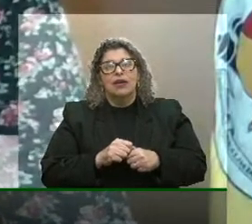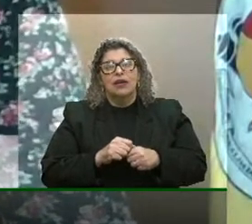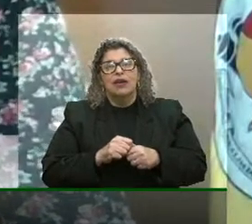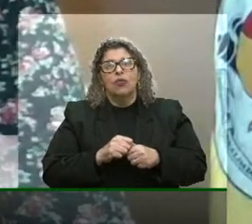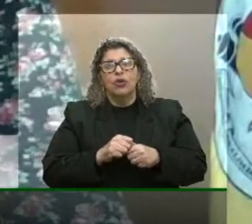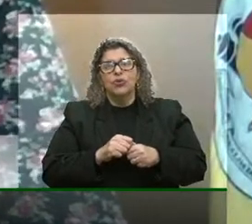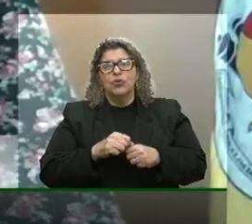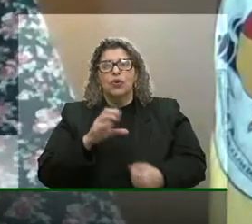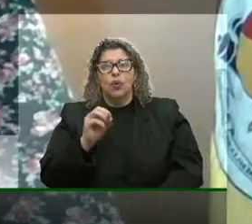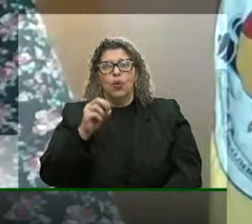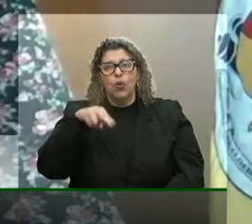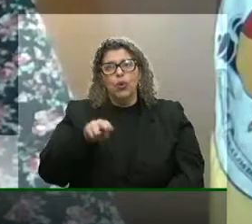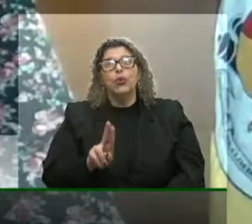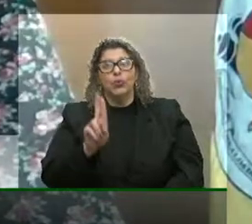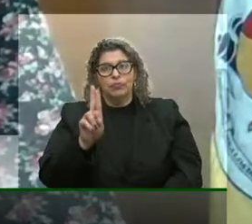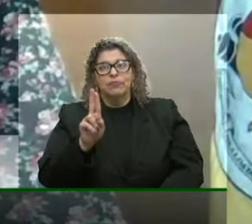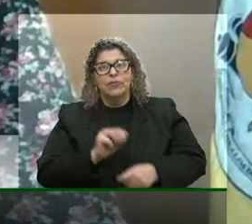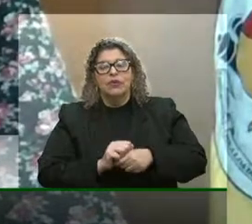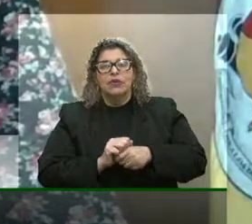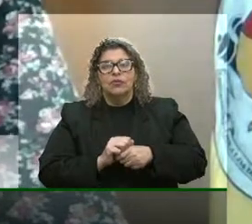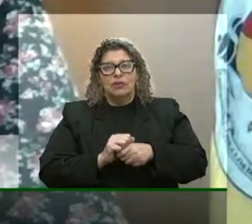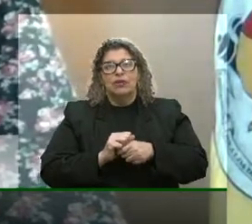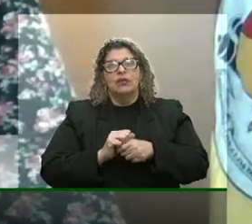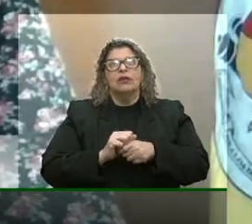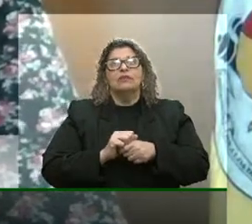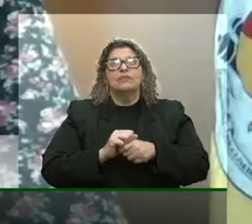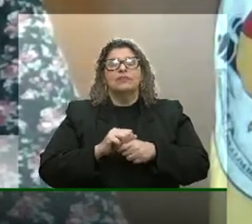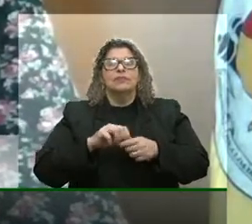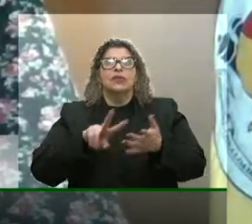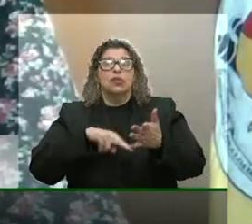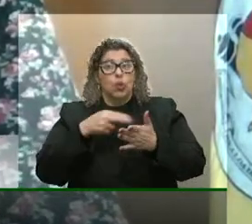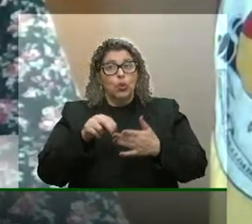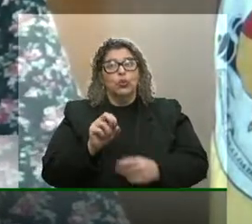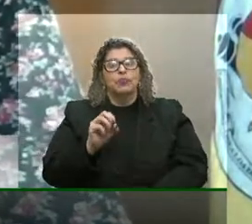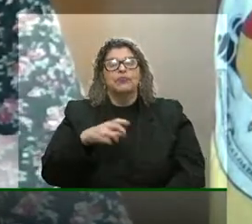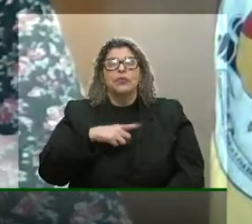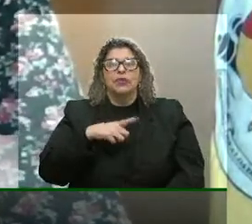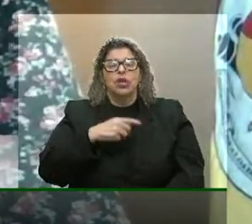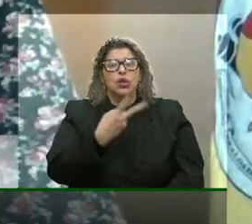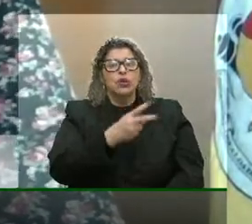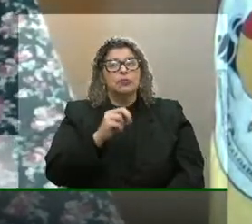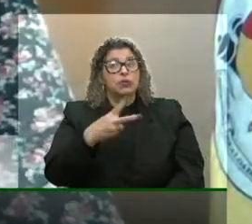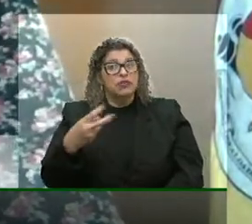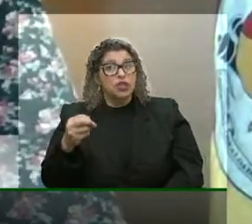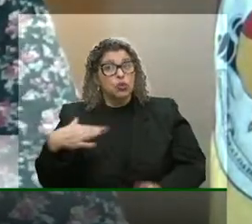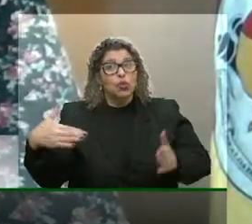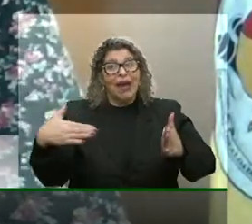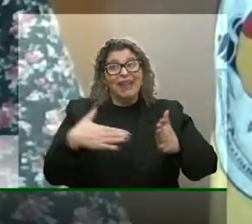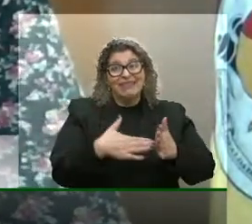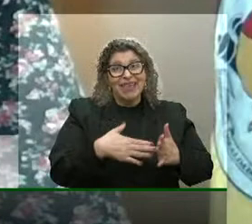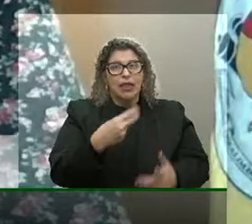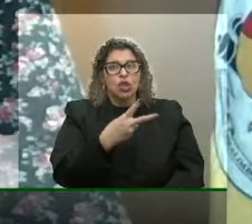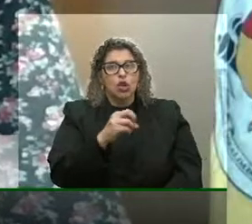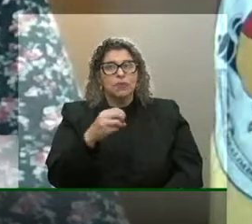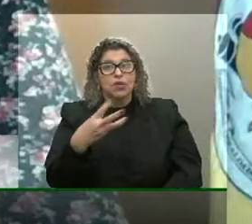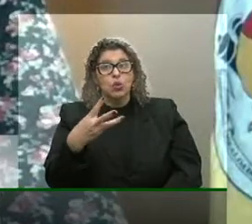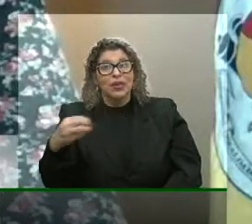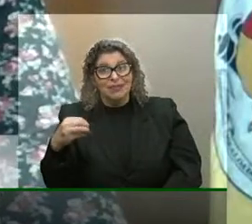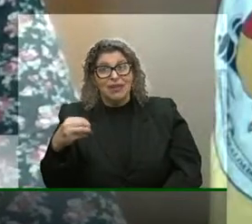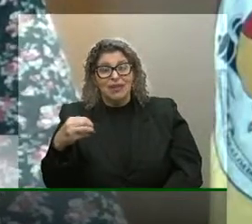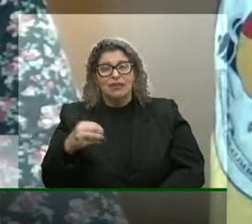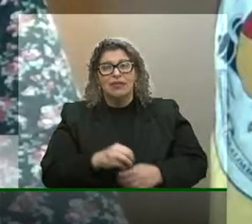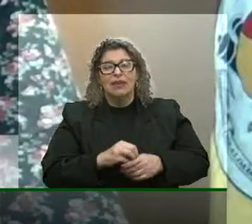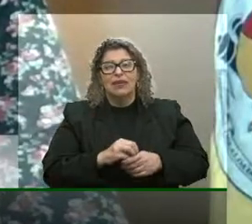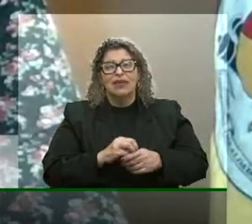declarou, no dia 18 de agosto último, que a década de 2021 a 2030 como a